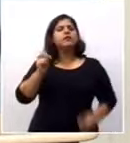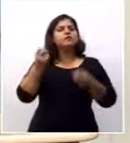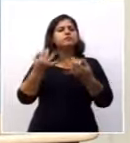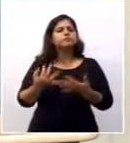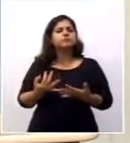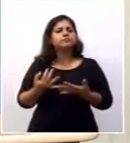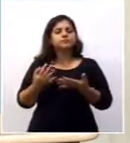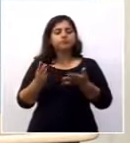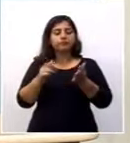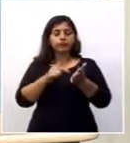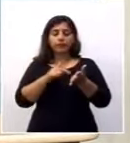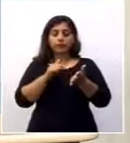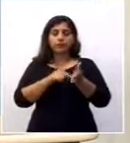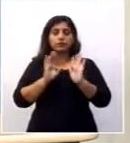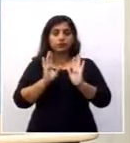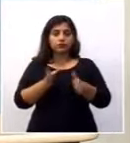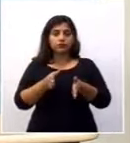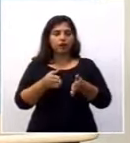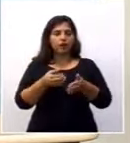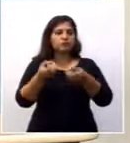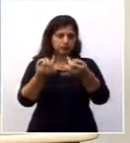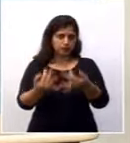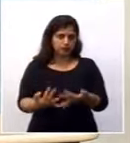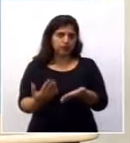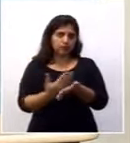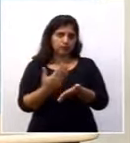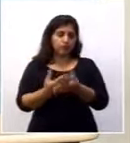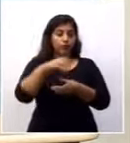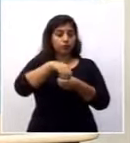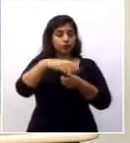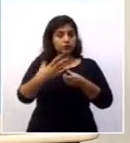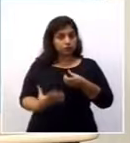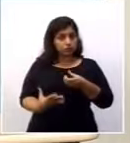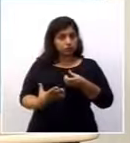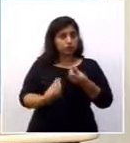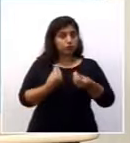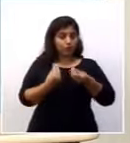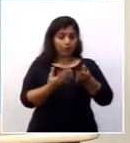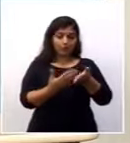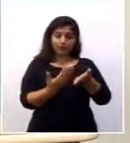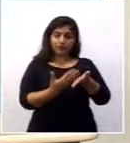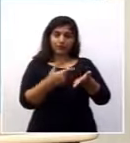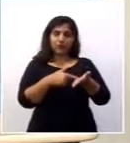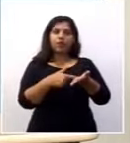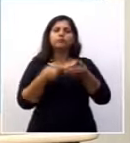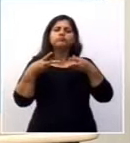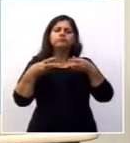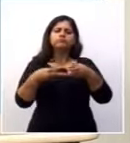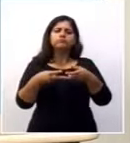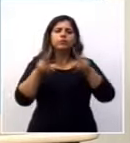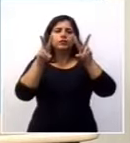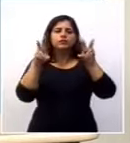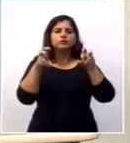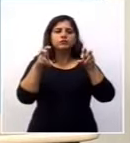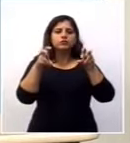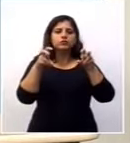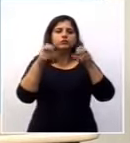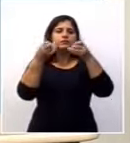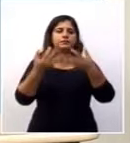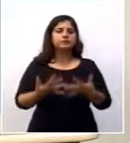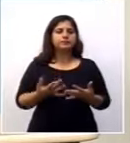antes de falar um pouquinho mais sobre o conteúdo do livro, eu gostaria de explorar um pouquinho esse título com vocês.